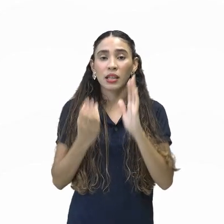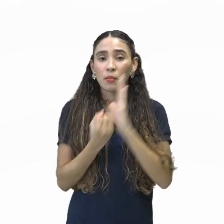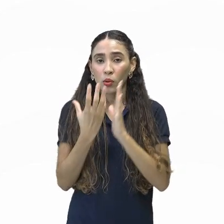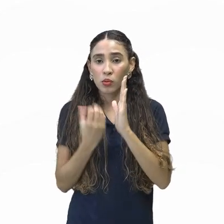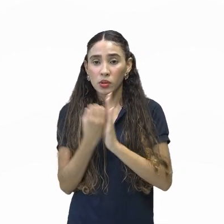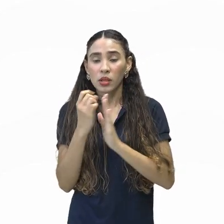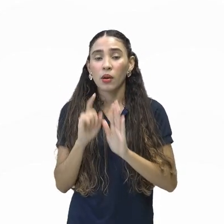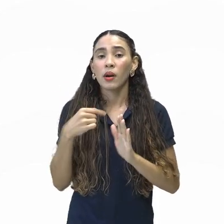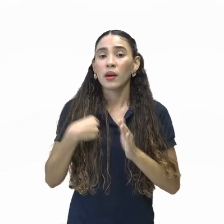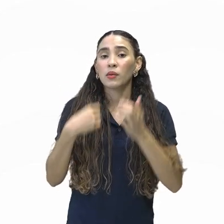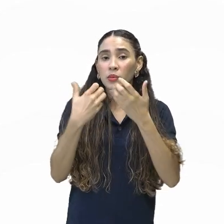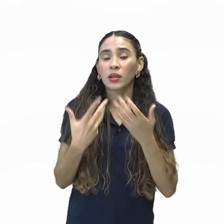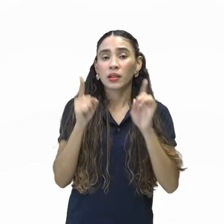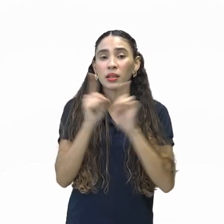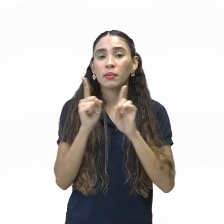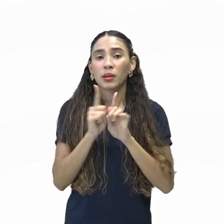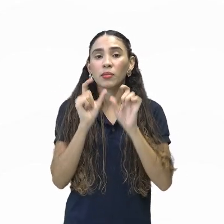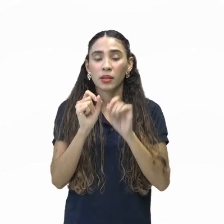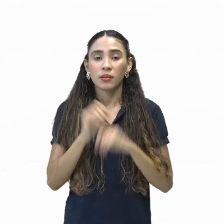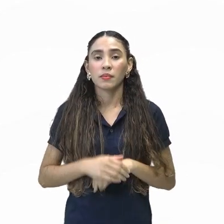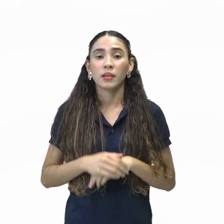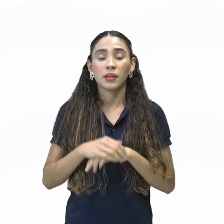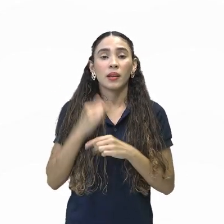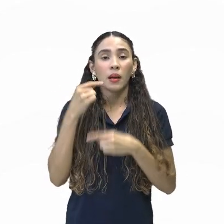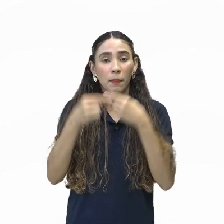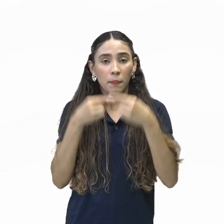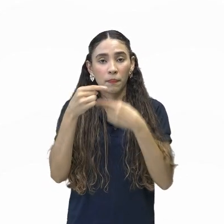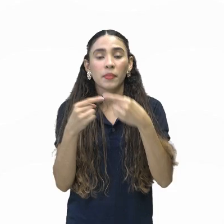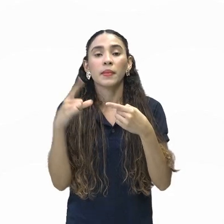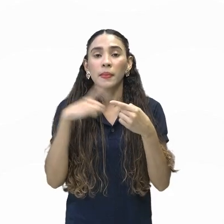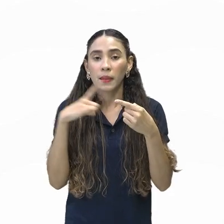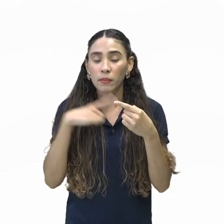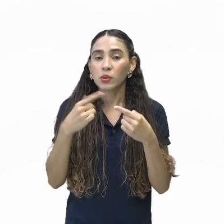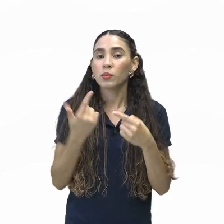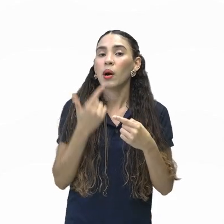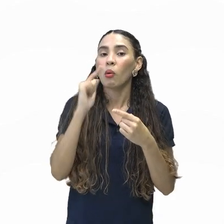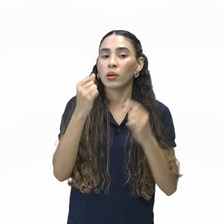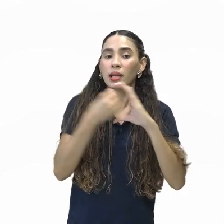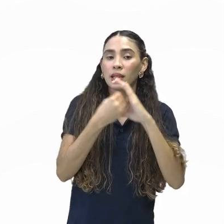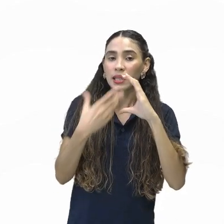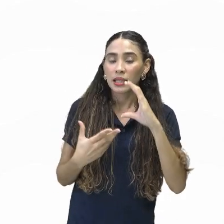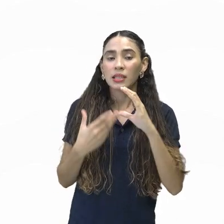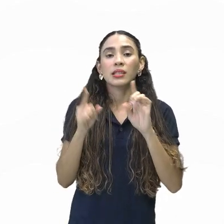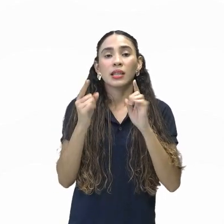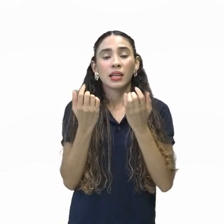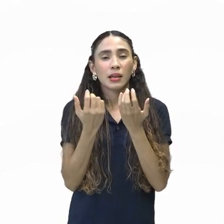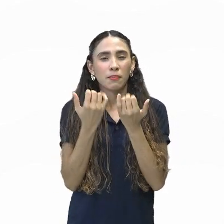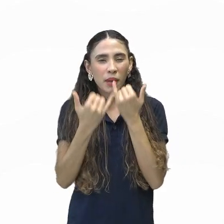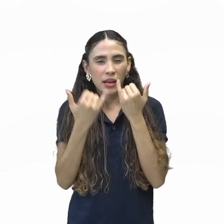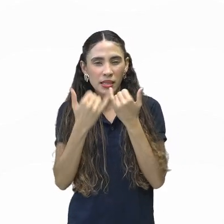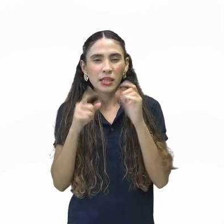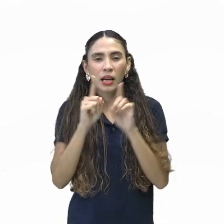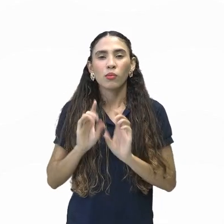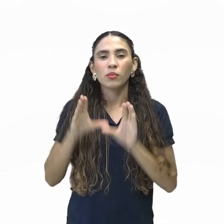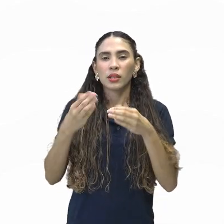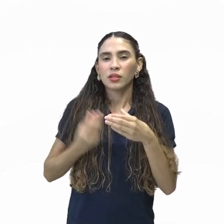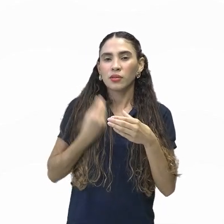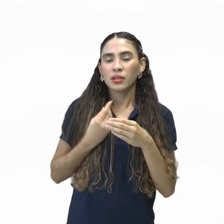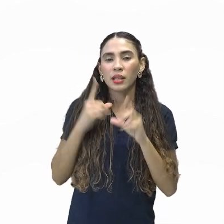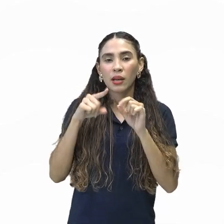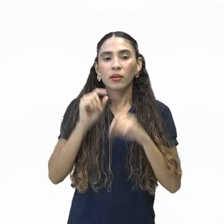reprodução, e já que eu estou falando de ancestralidade, nós temos uma outra característica comum aos seres vivos, que é a